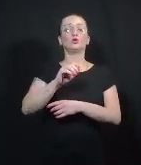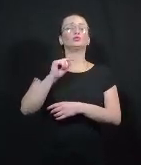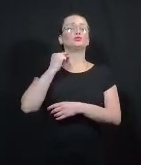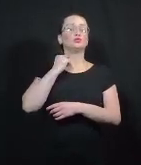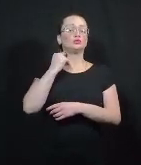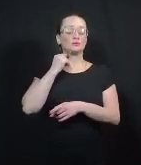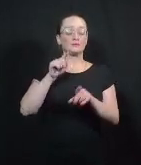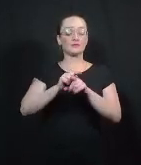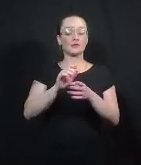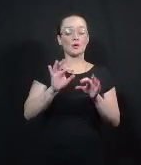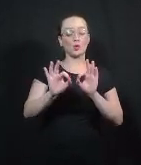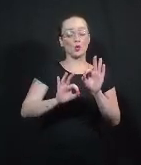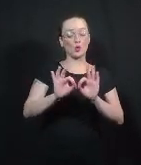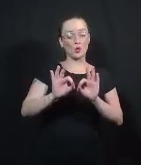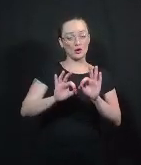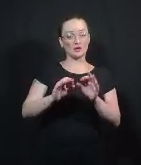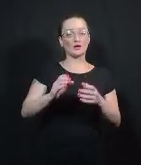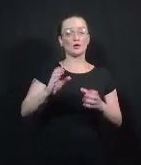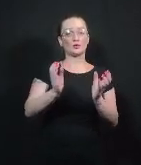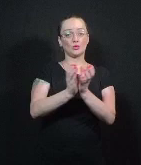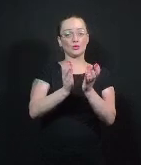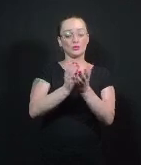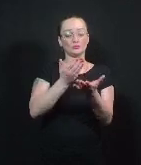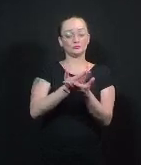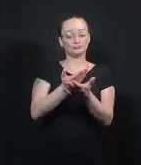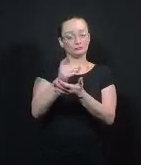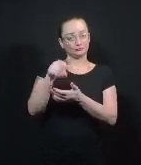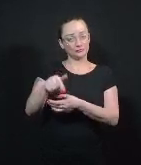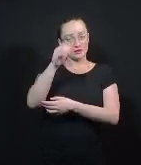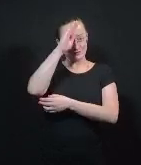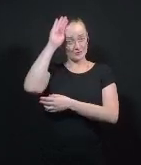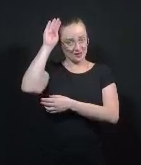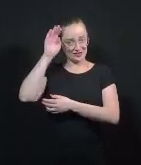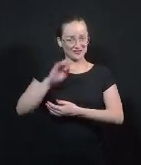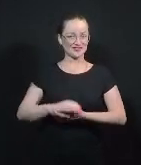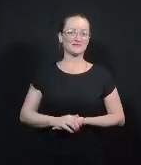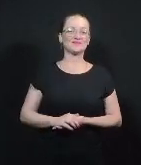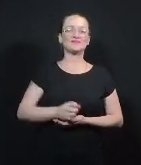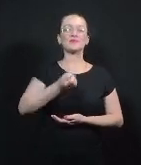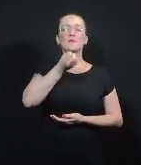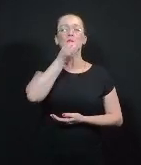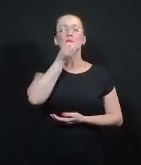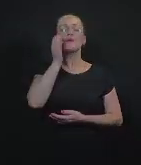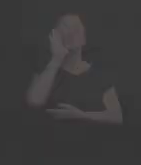Estudos sobre Política Local nessa universidade. Professora, uma boa tarde e bem-vinda.